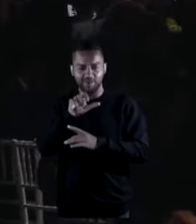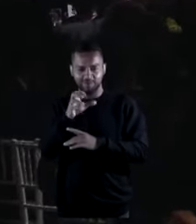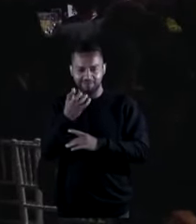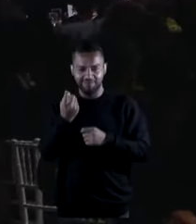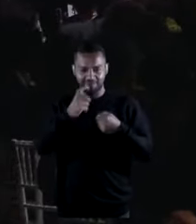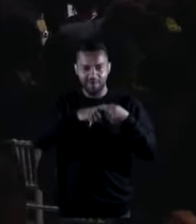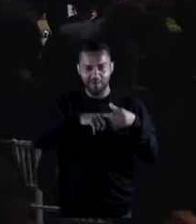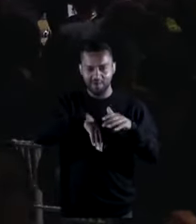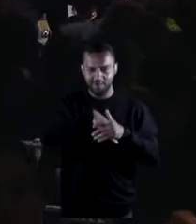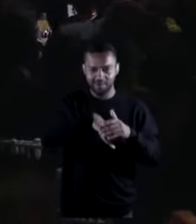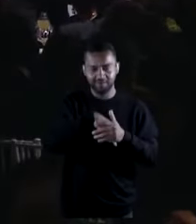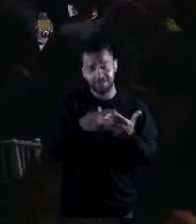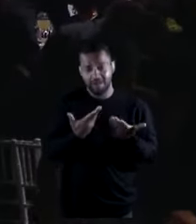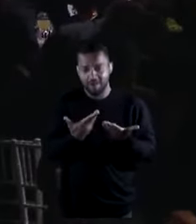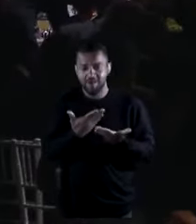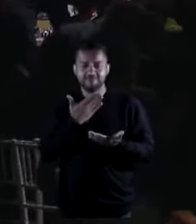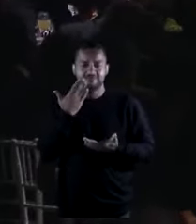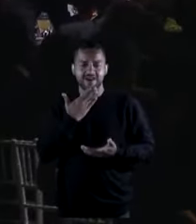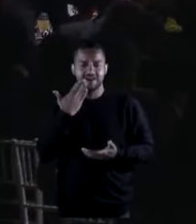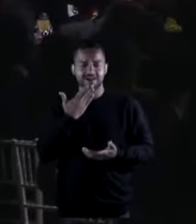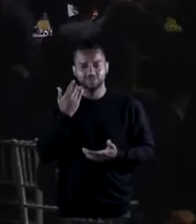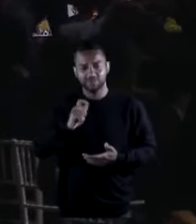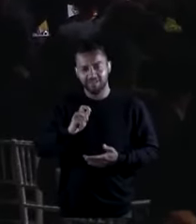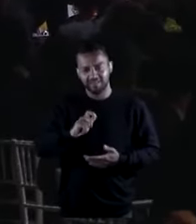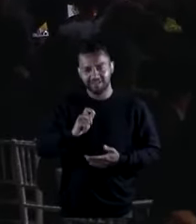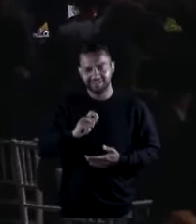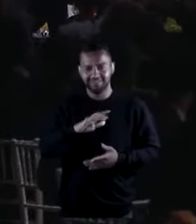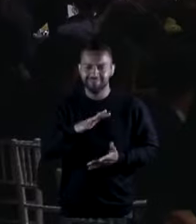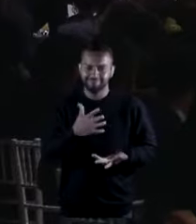essa linha de defesa fica mais fácil, né? Fica muito.